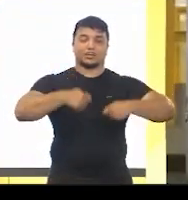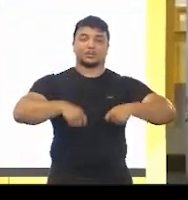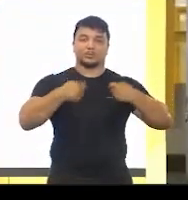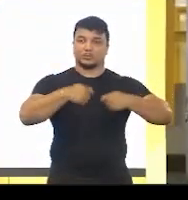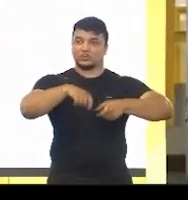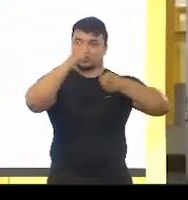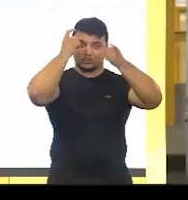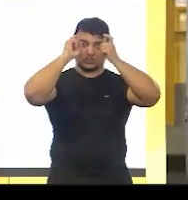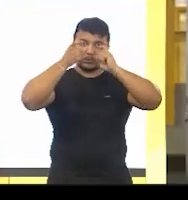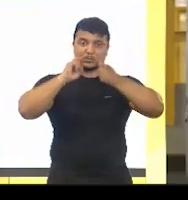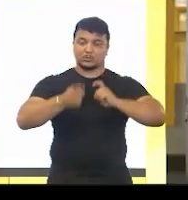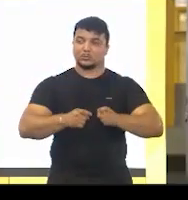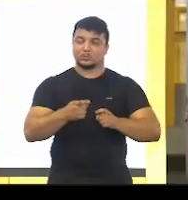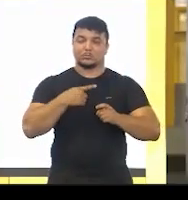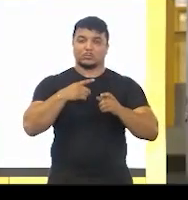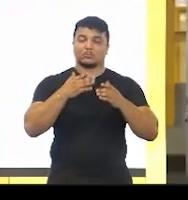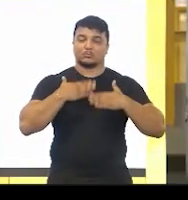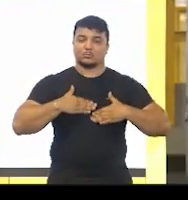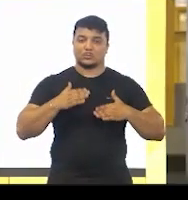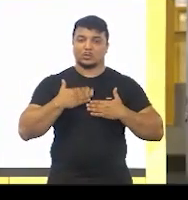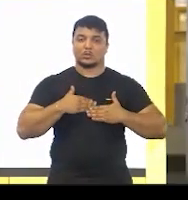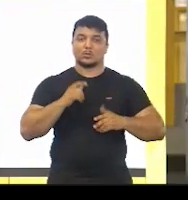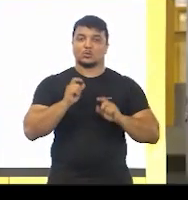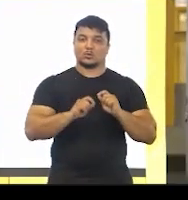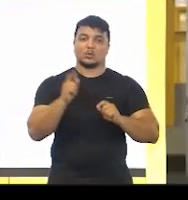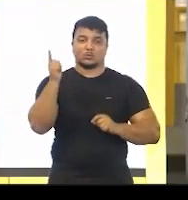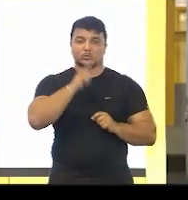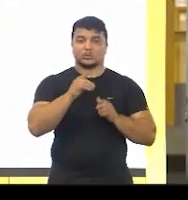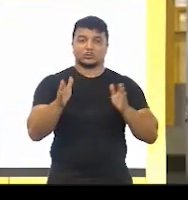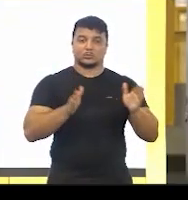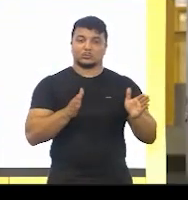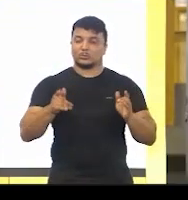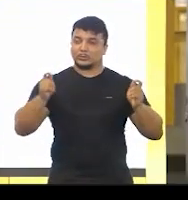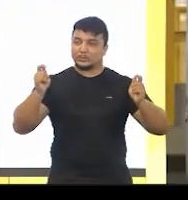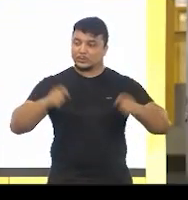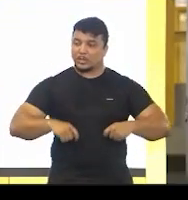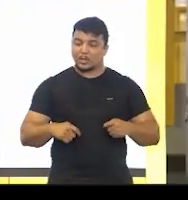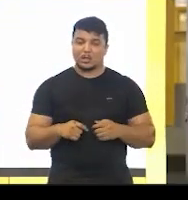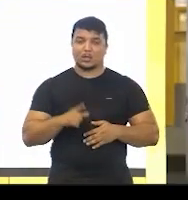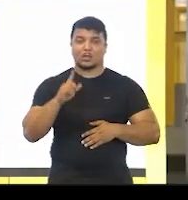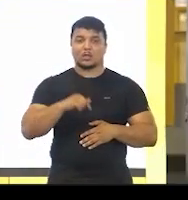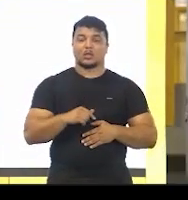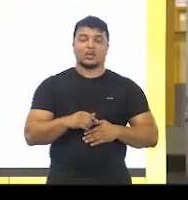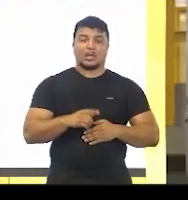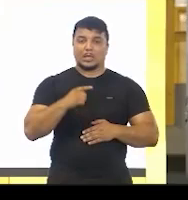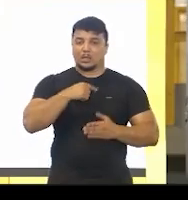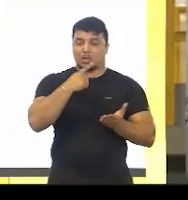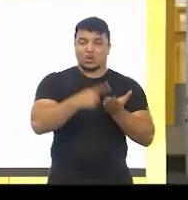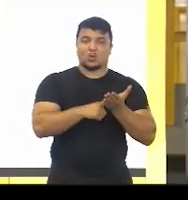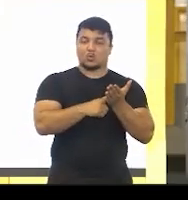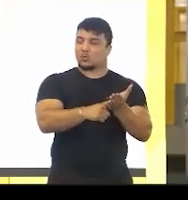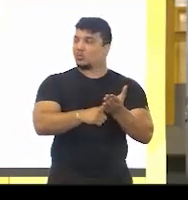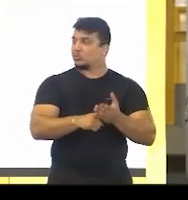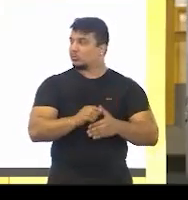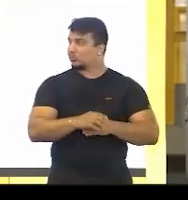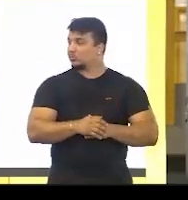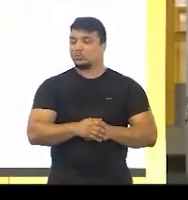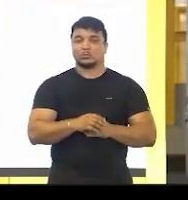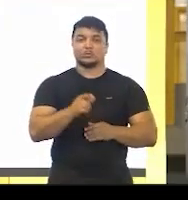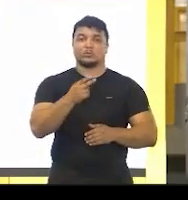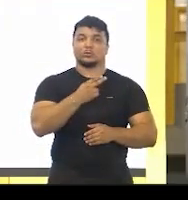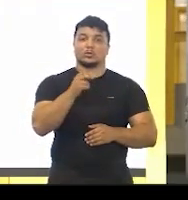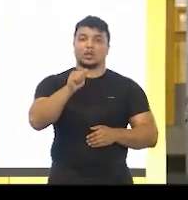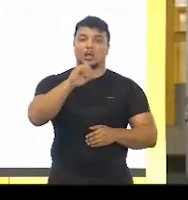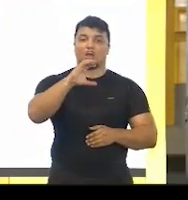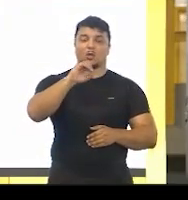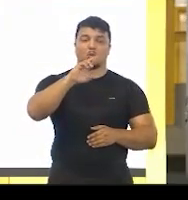negociação diplomática para viabilizar o acordo tarifário. Grifa